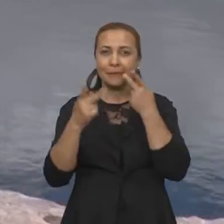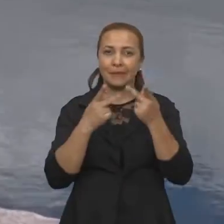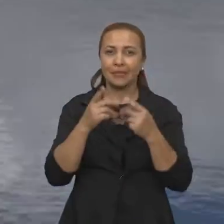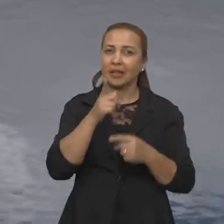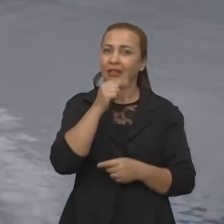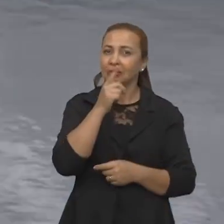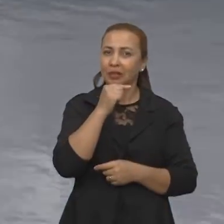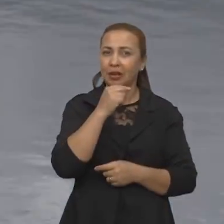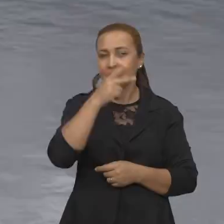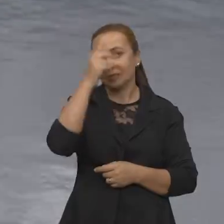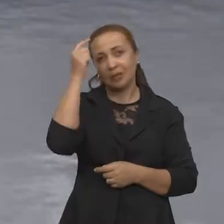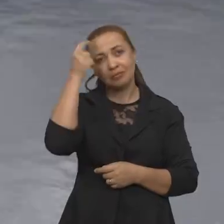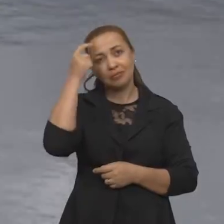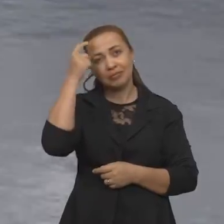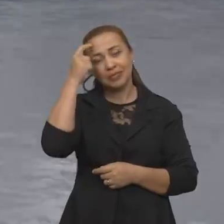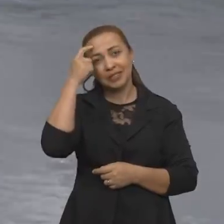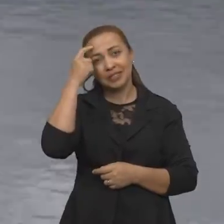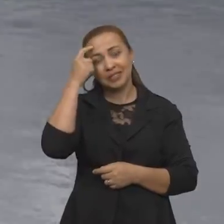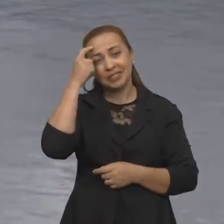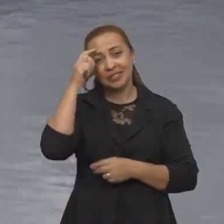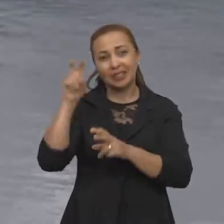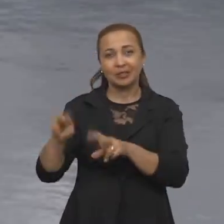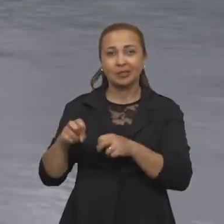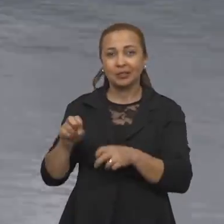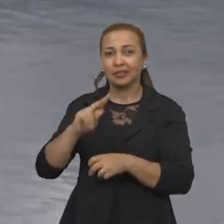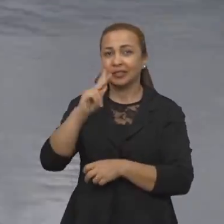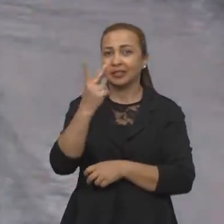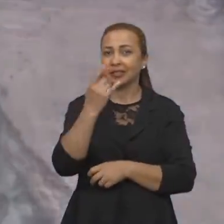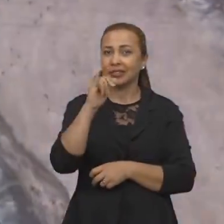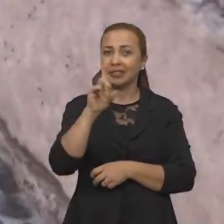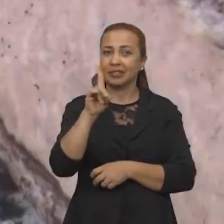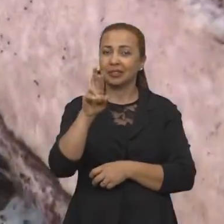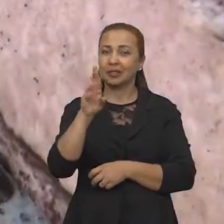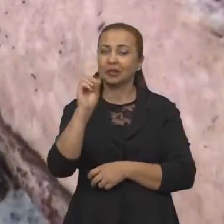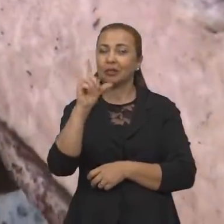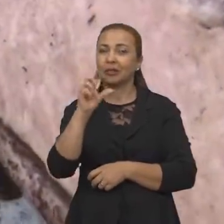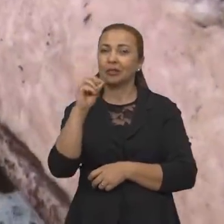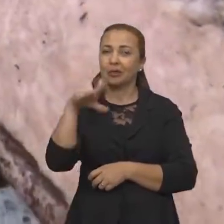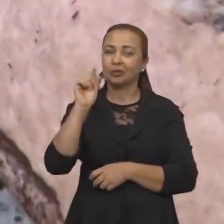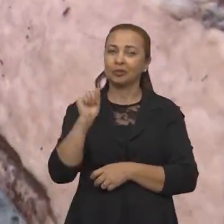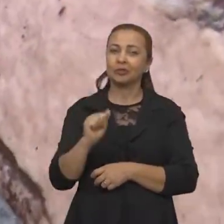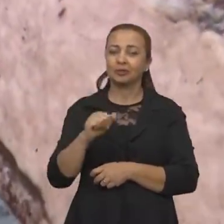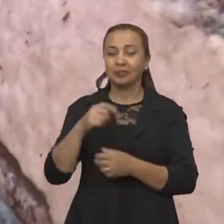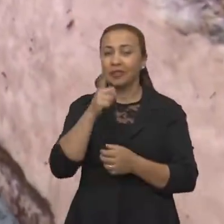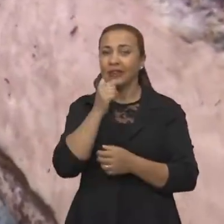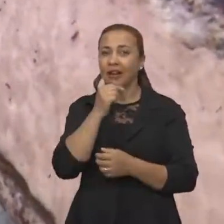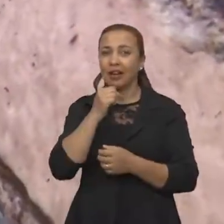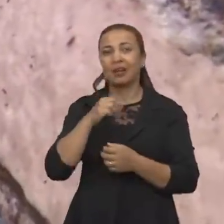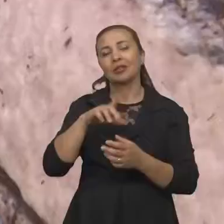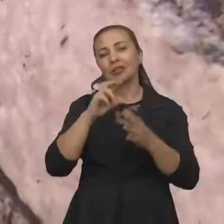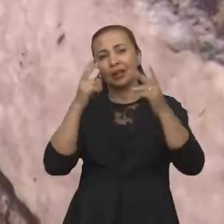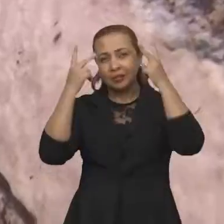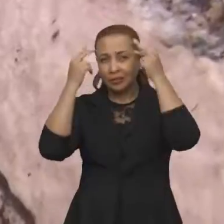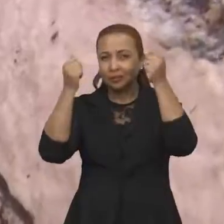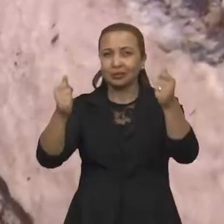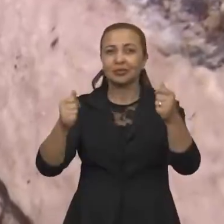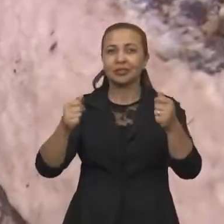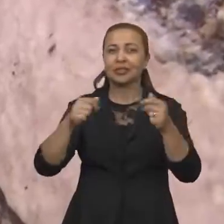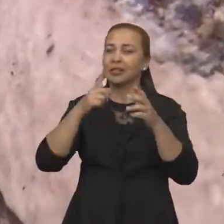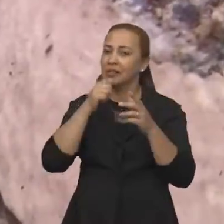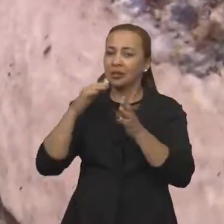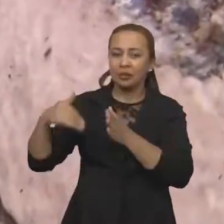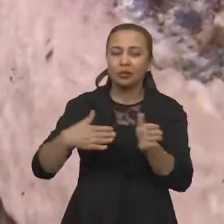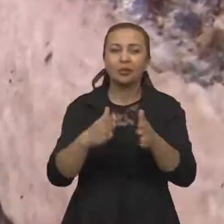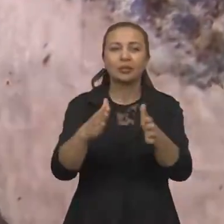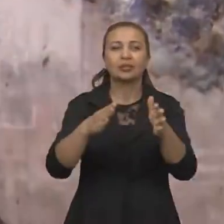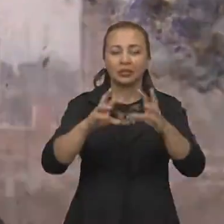de água, a gente tem que pensar no ciclo hidrológico, né? Que envolve a água sob vários aspectos. A água que está na natureza, seja no rio, no lago,